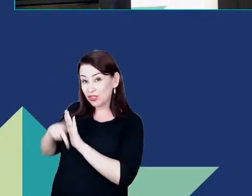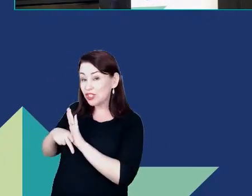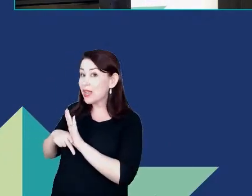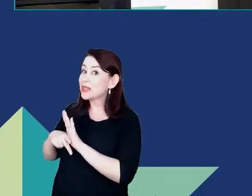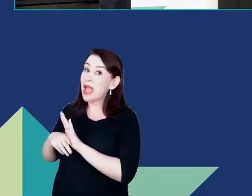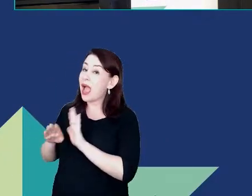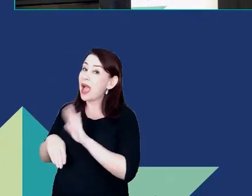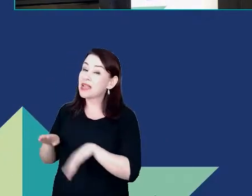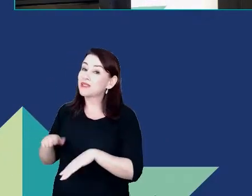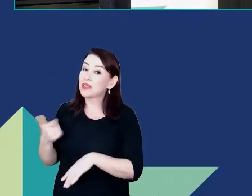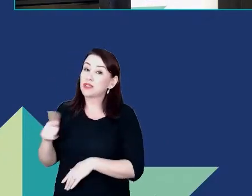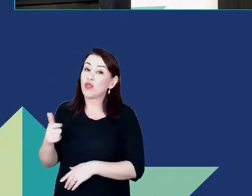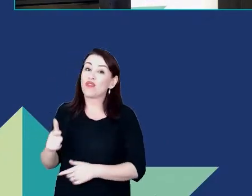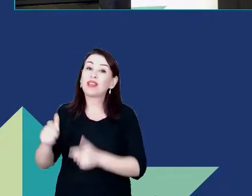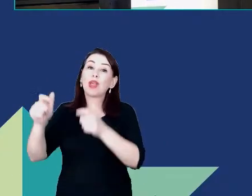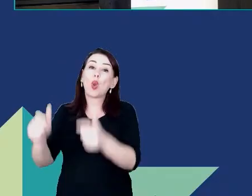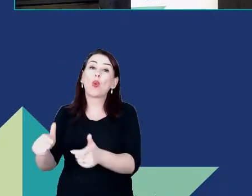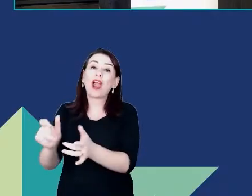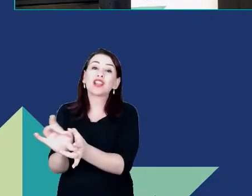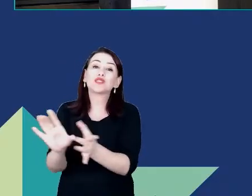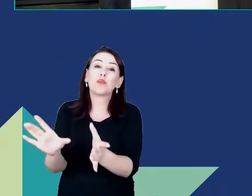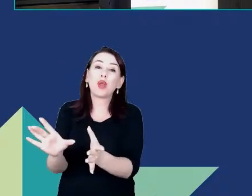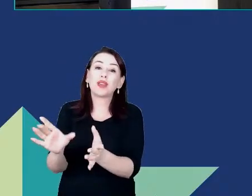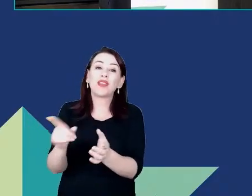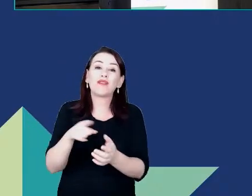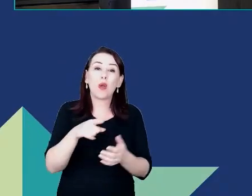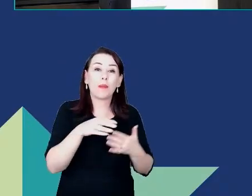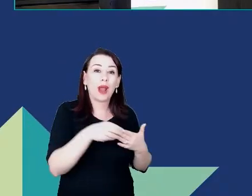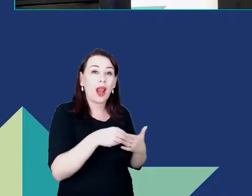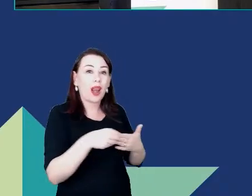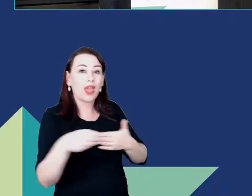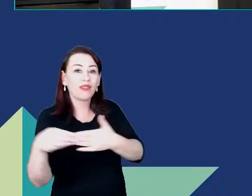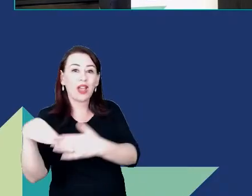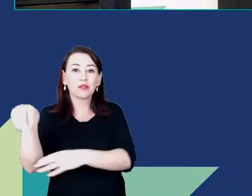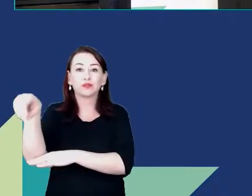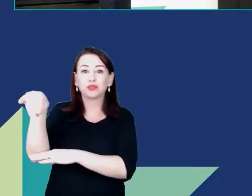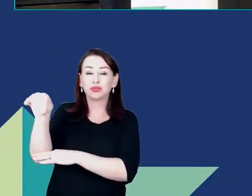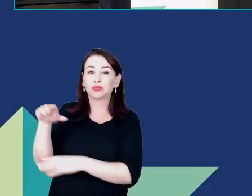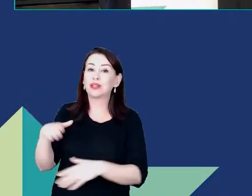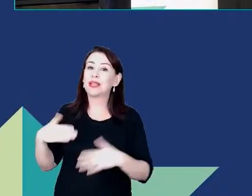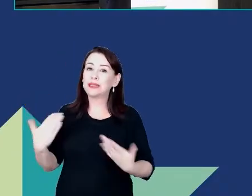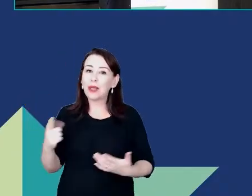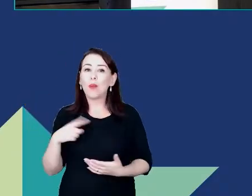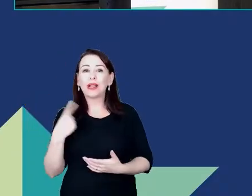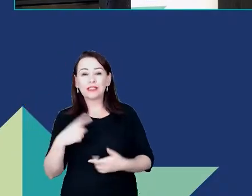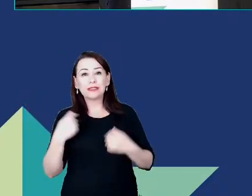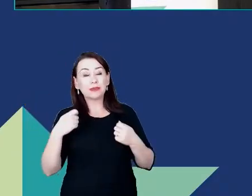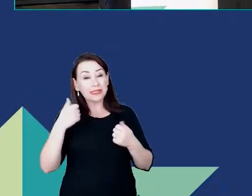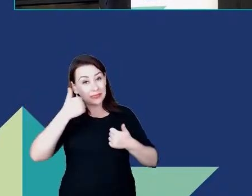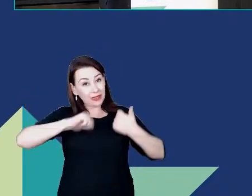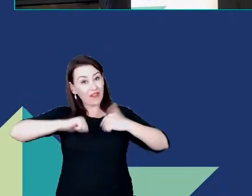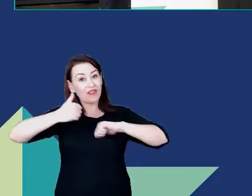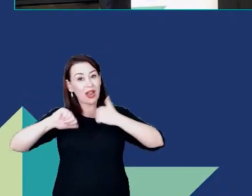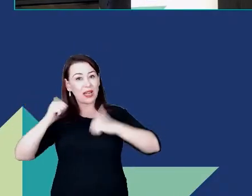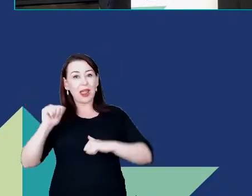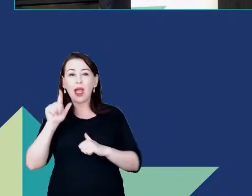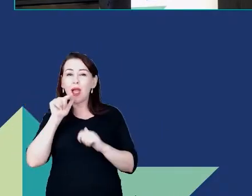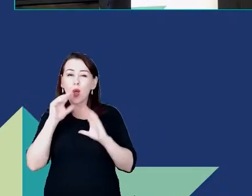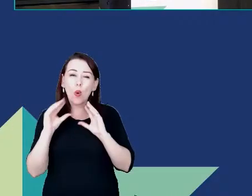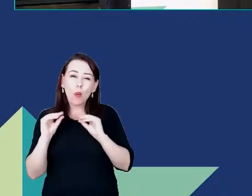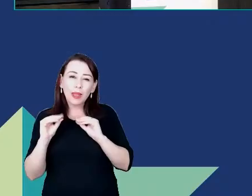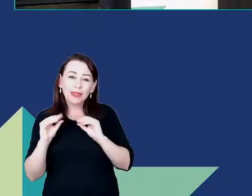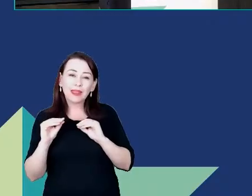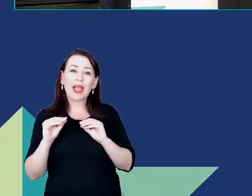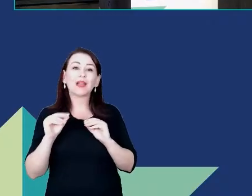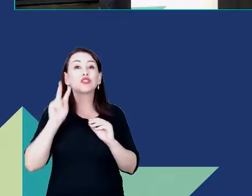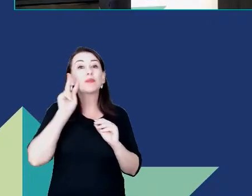áreas disponíveis. Né? Então, é preciso, né, operar em faixas aceitáveis de umidade, né, e considerar também os efeitos dessas faixas de